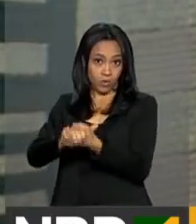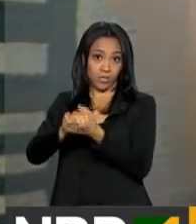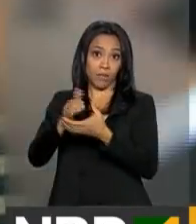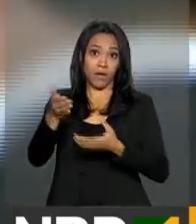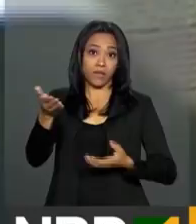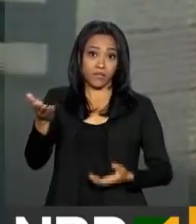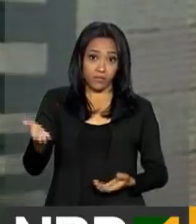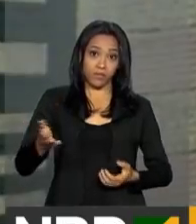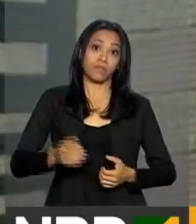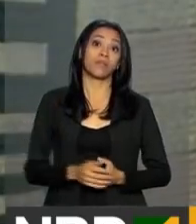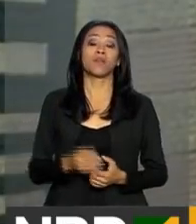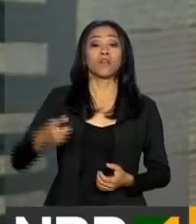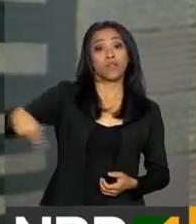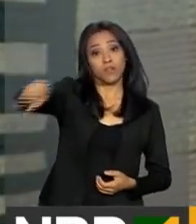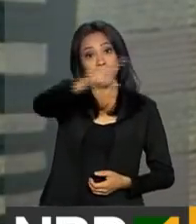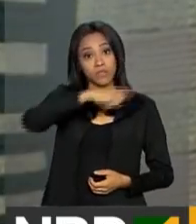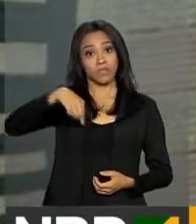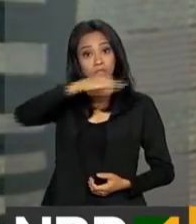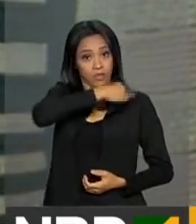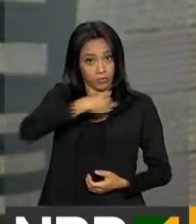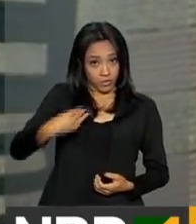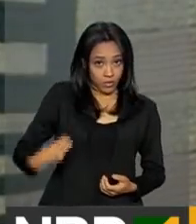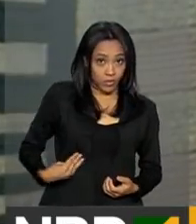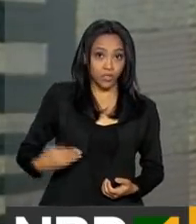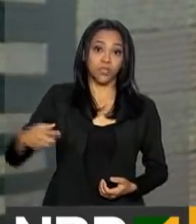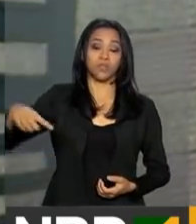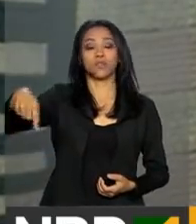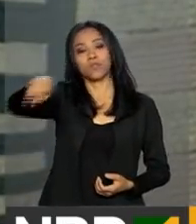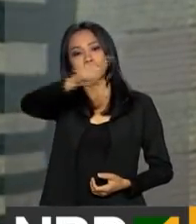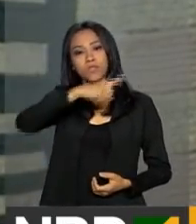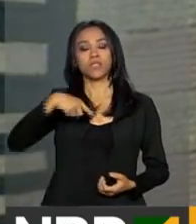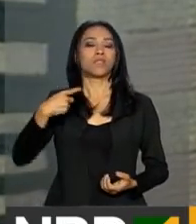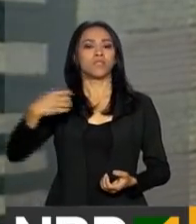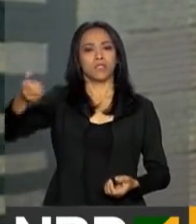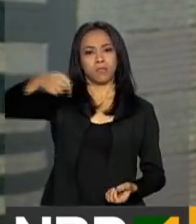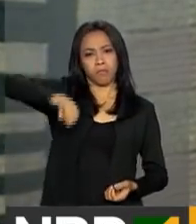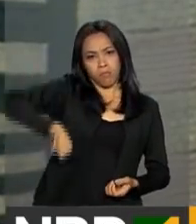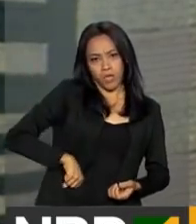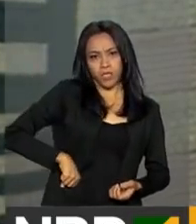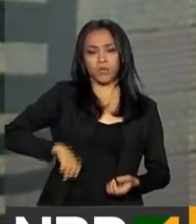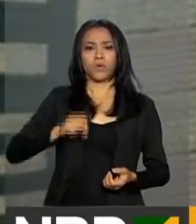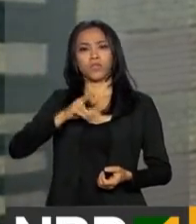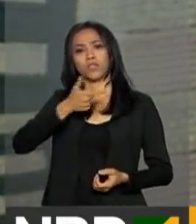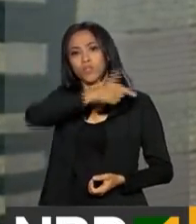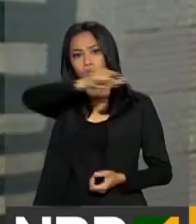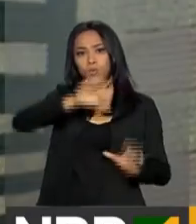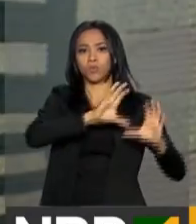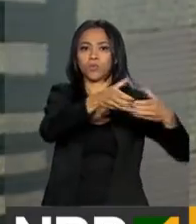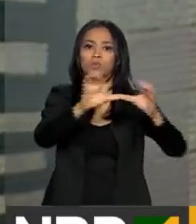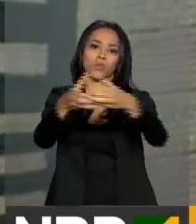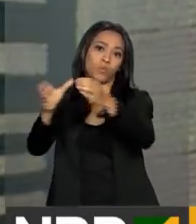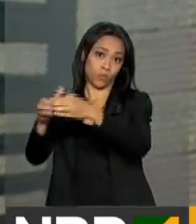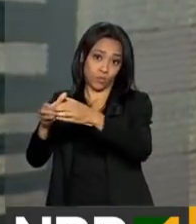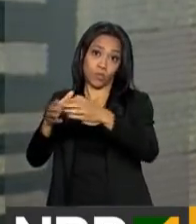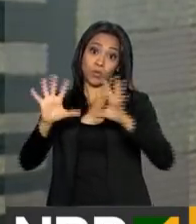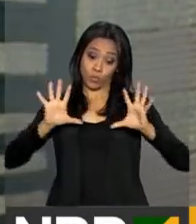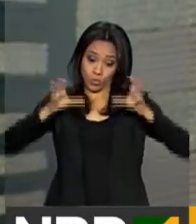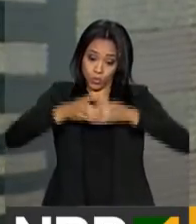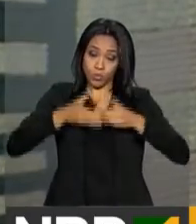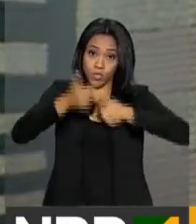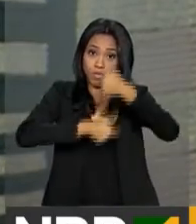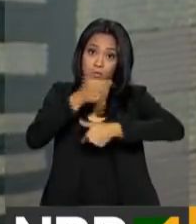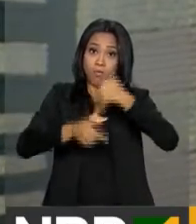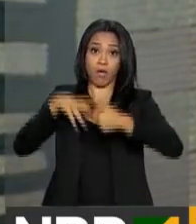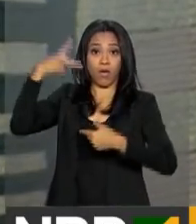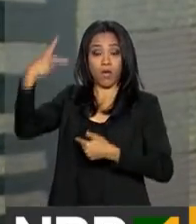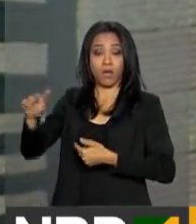senhoras e senhores ministros de Estado, parlamentares, embaixadores, demais integrantes das delegações do Chile e do